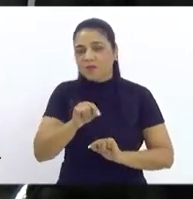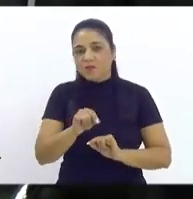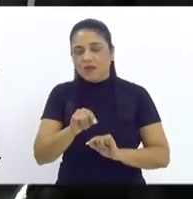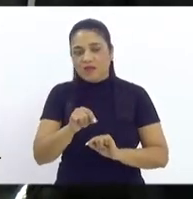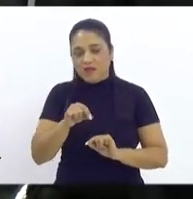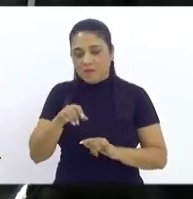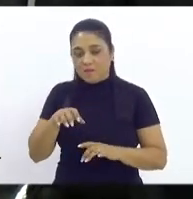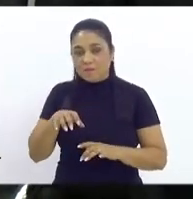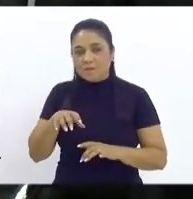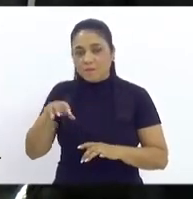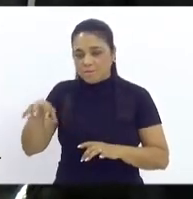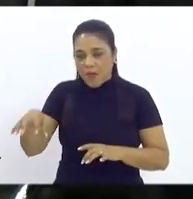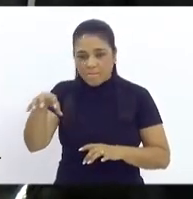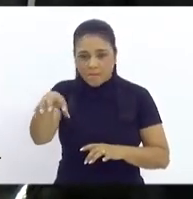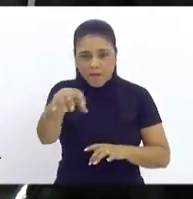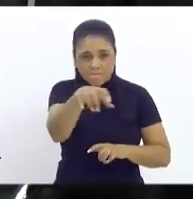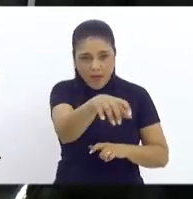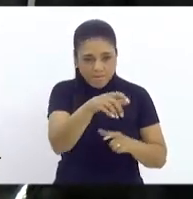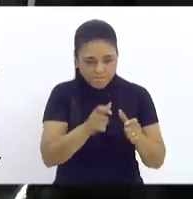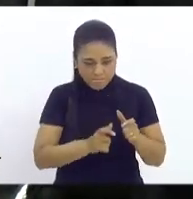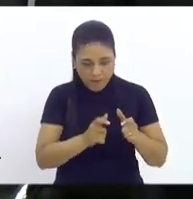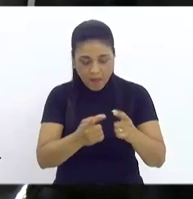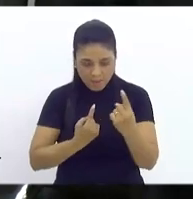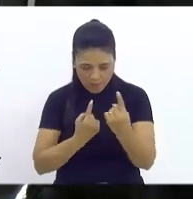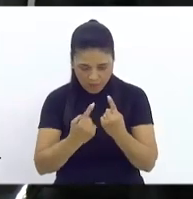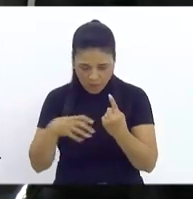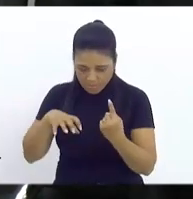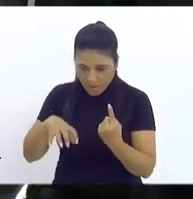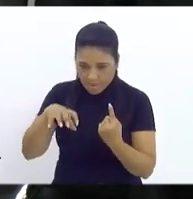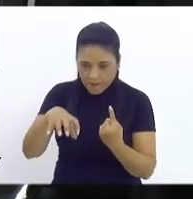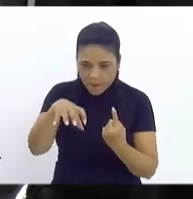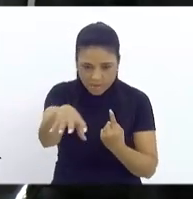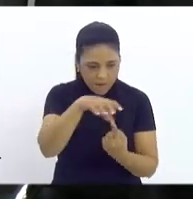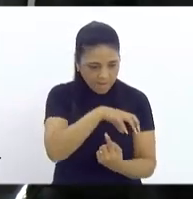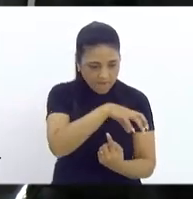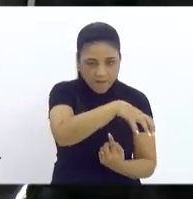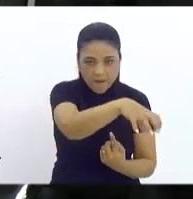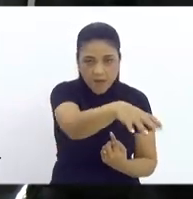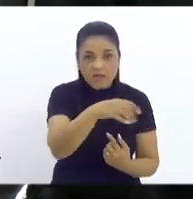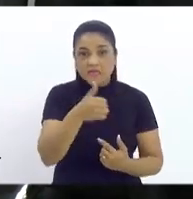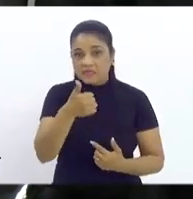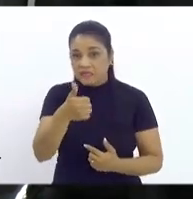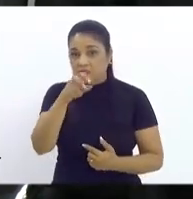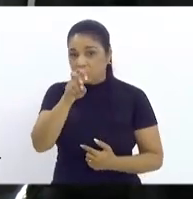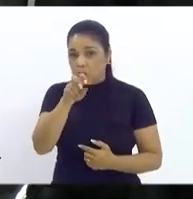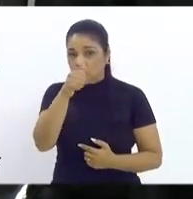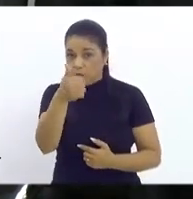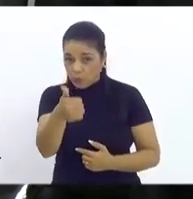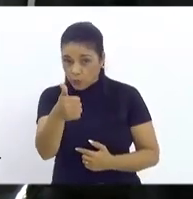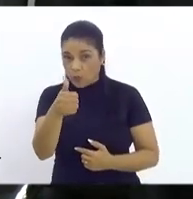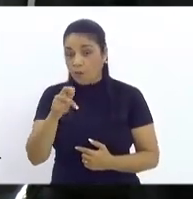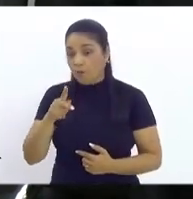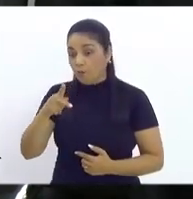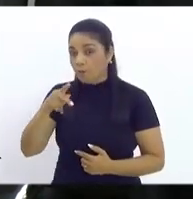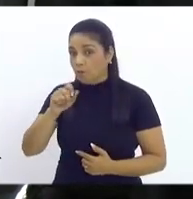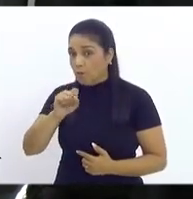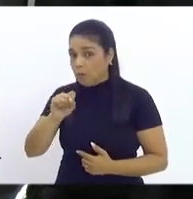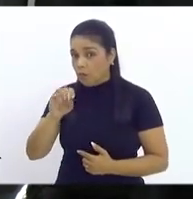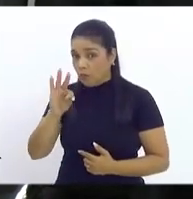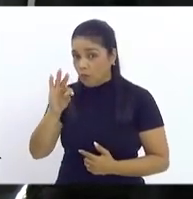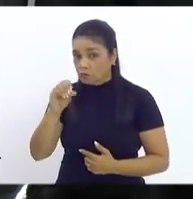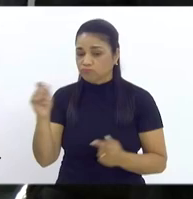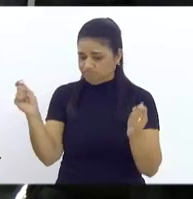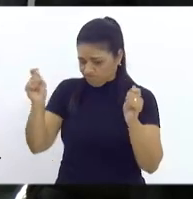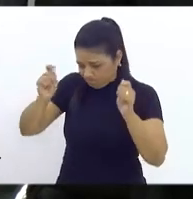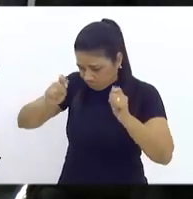aí, nessas 35 rodovias, hoje 151 postos que já teriam capacidade de